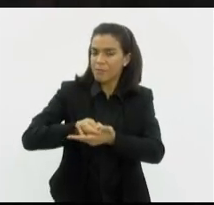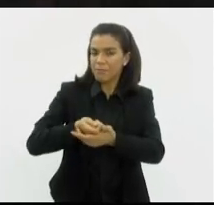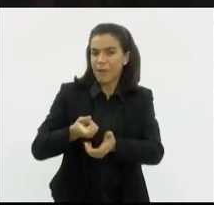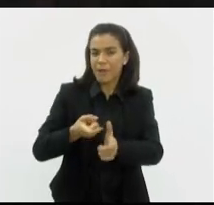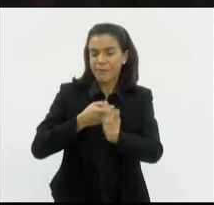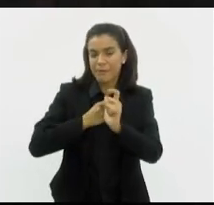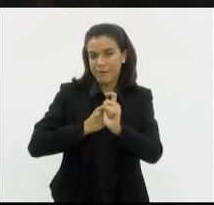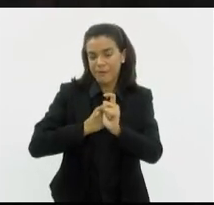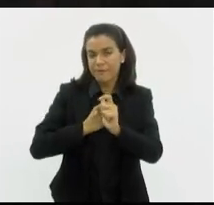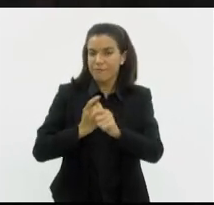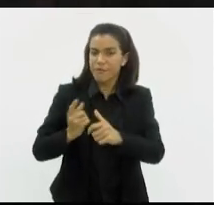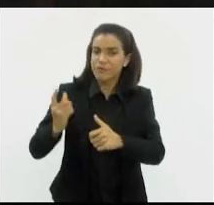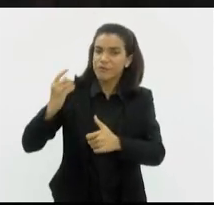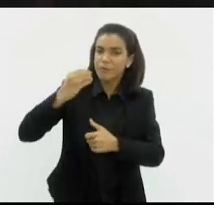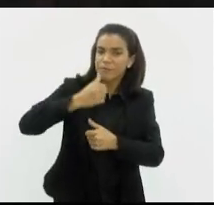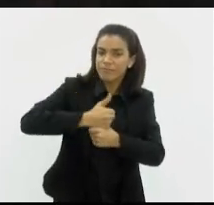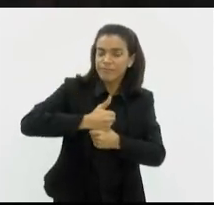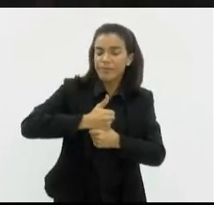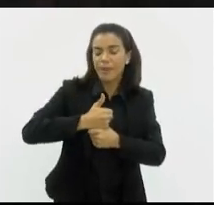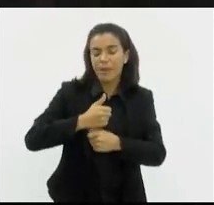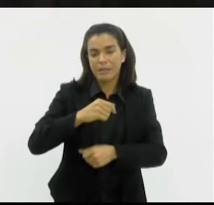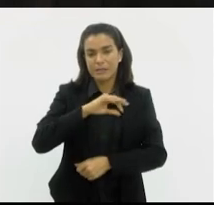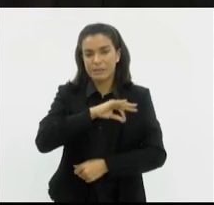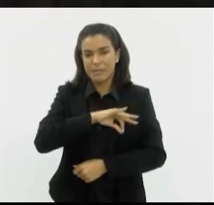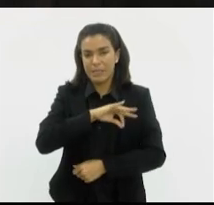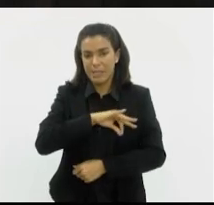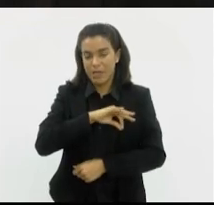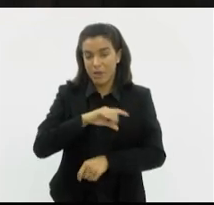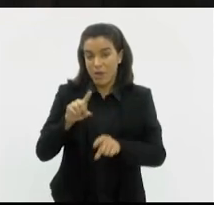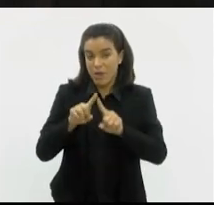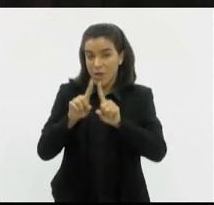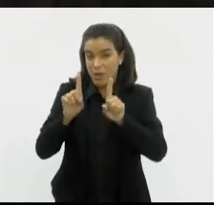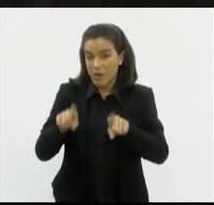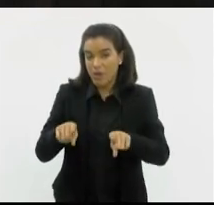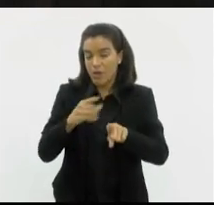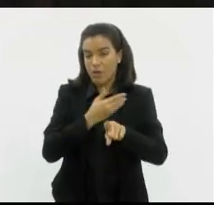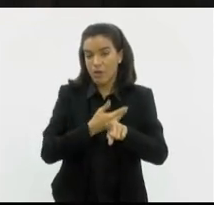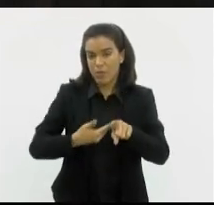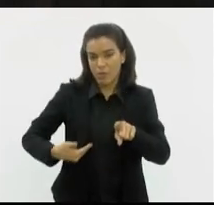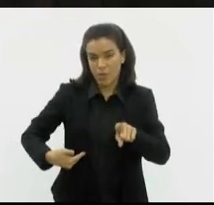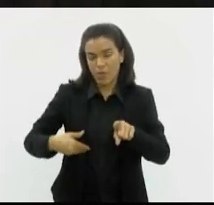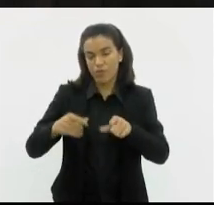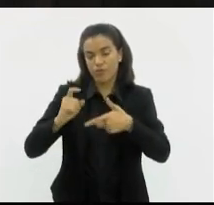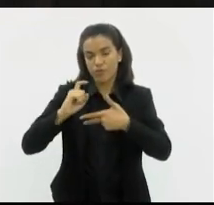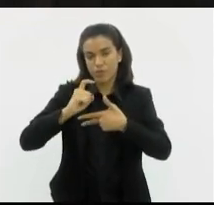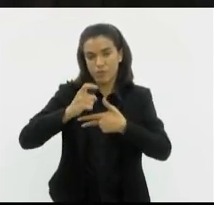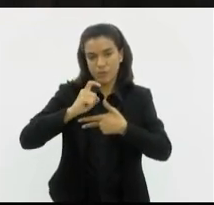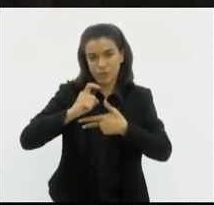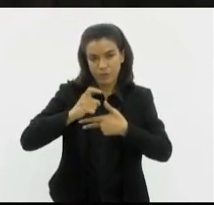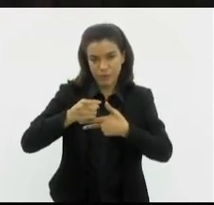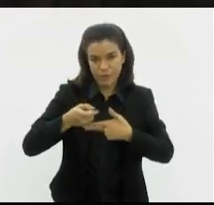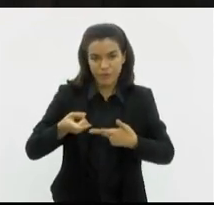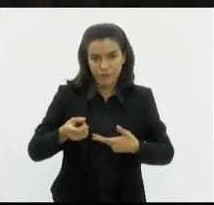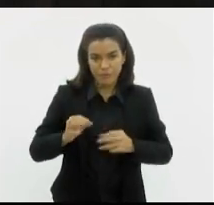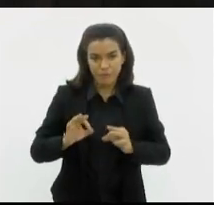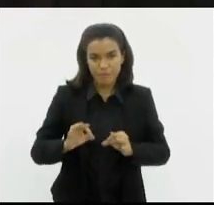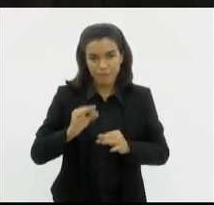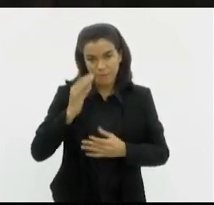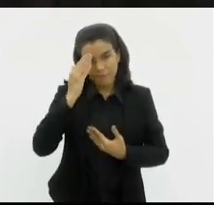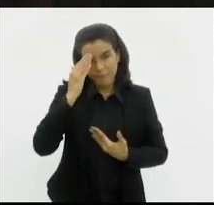da reposição salarial aos funcionários públicos do Poder Executivo. Muito obrigado, senhor